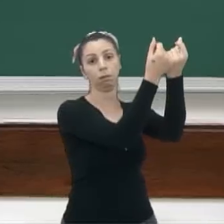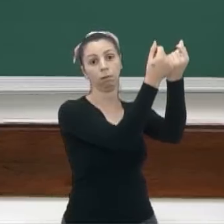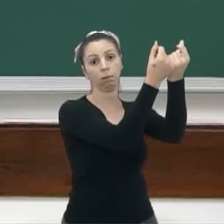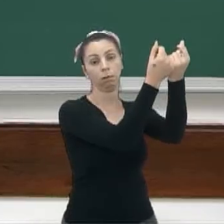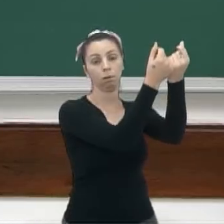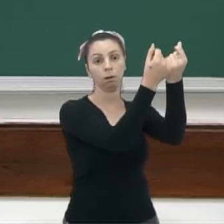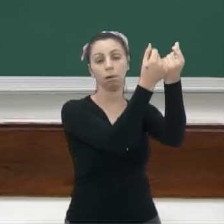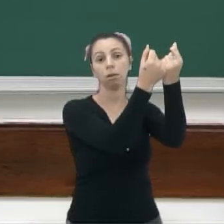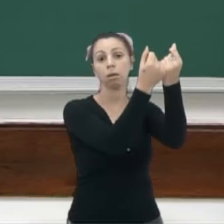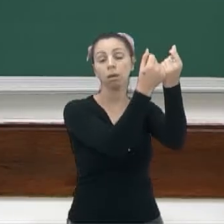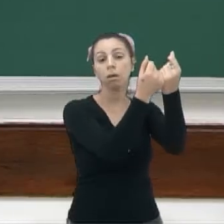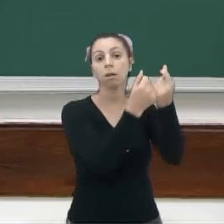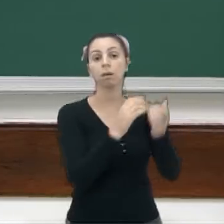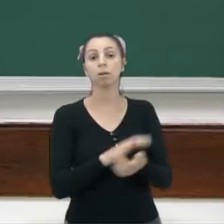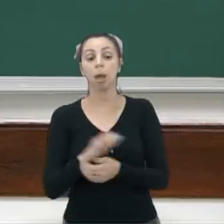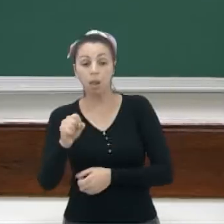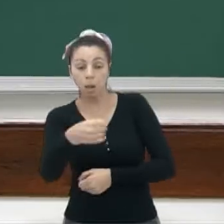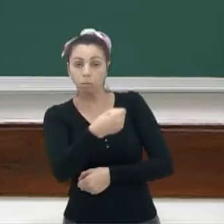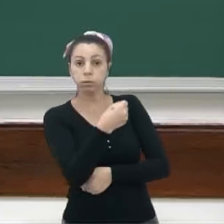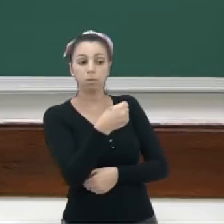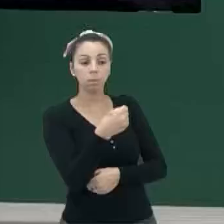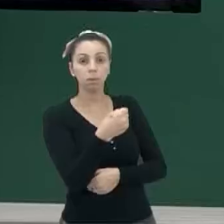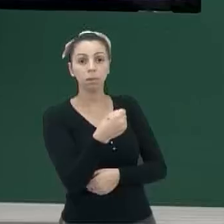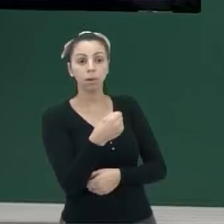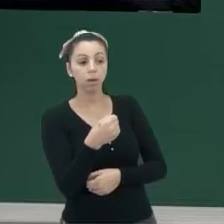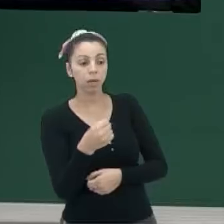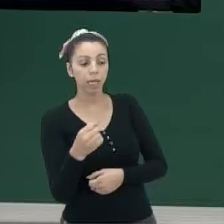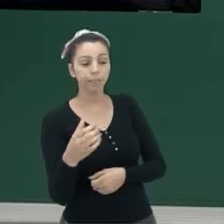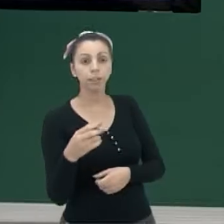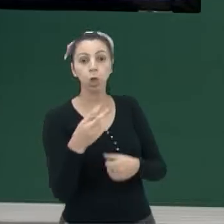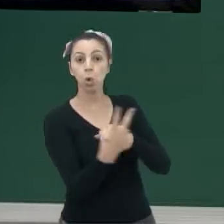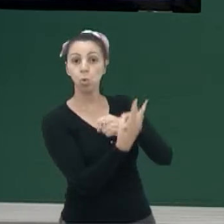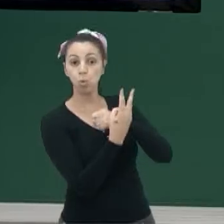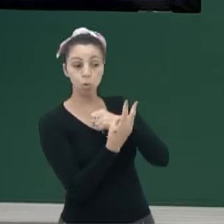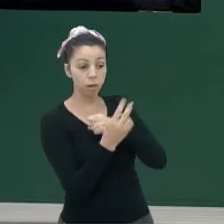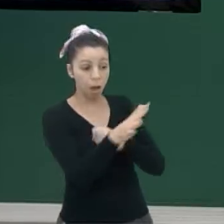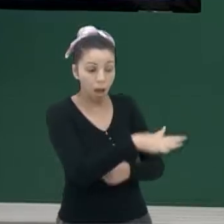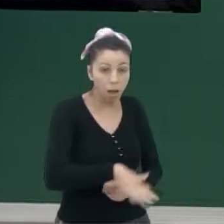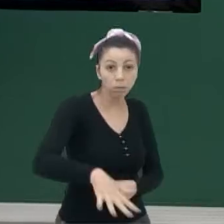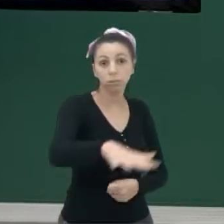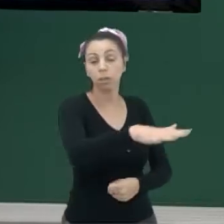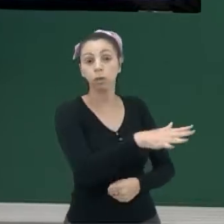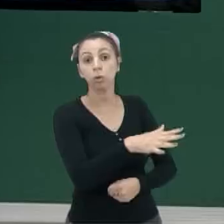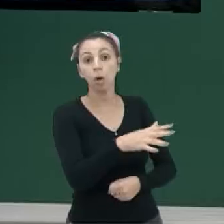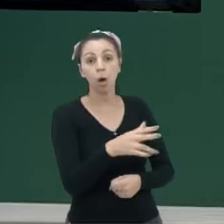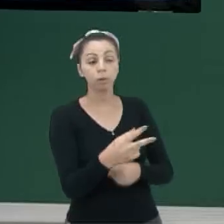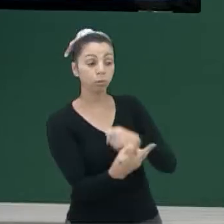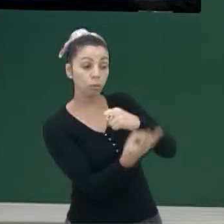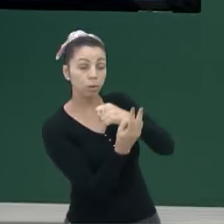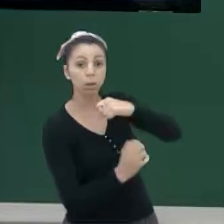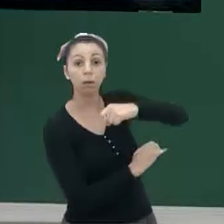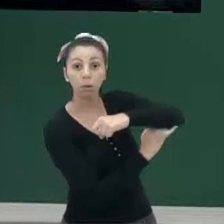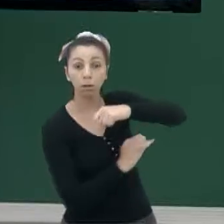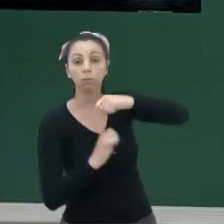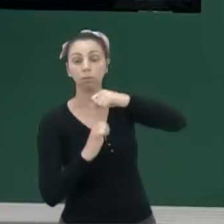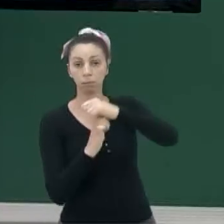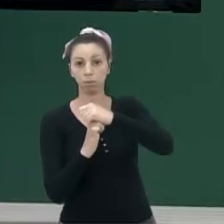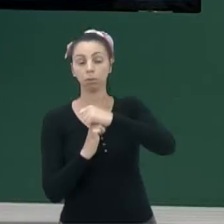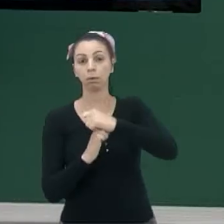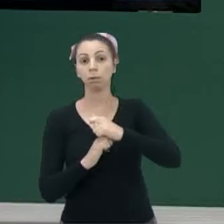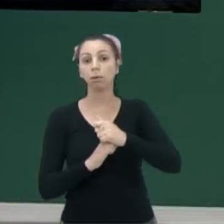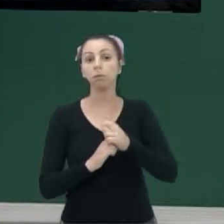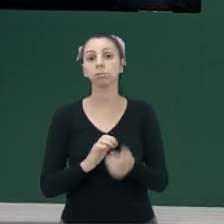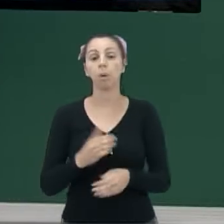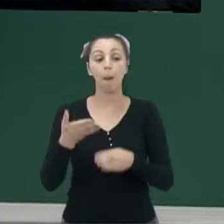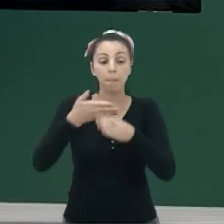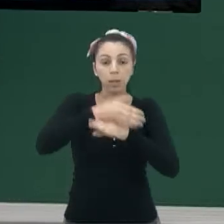assim poder defender o seu território, assim poder defender a sua estrutura. Então há uma preocupação efetiva com o comércio. E